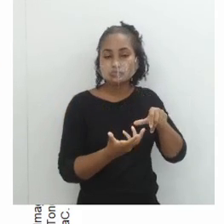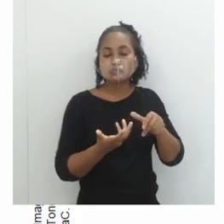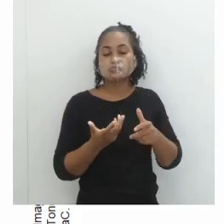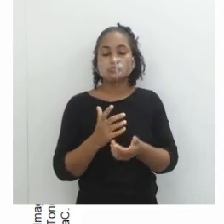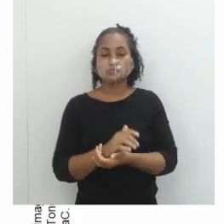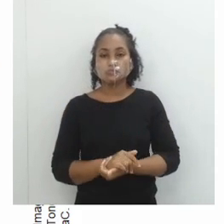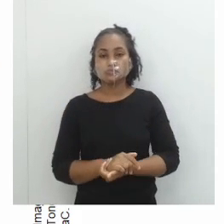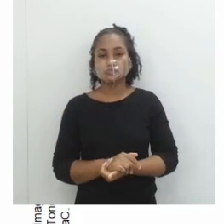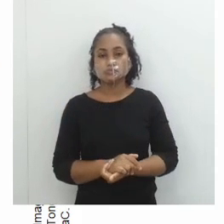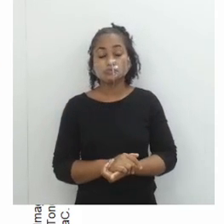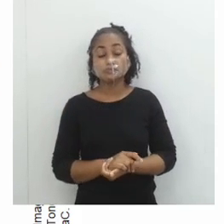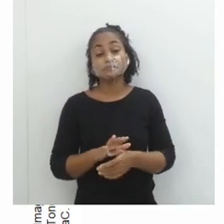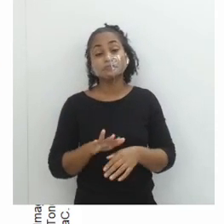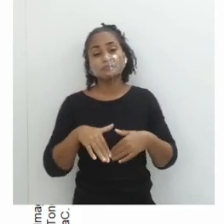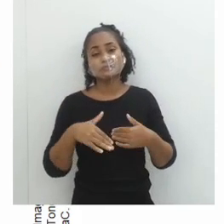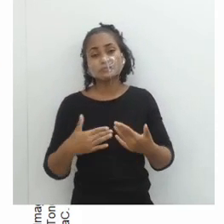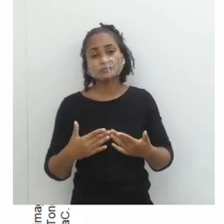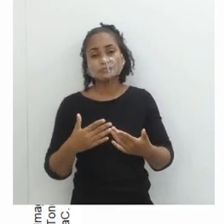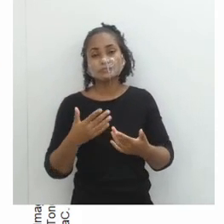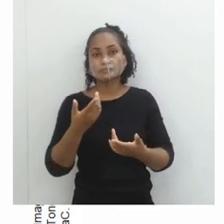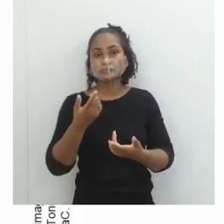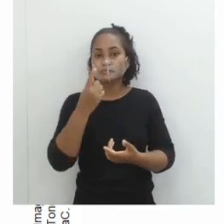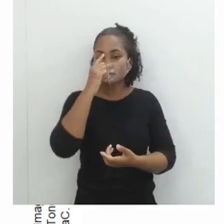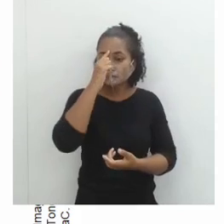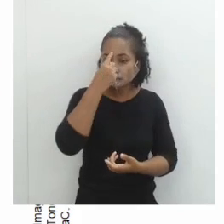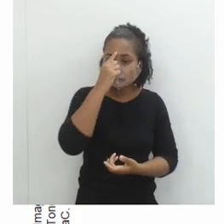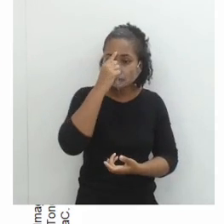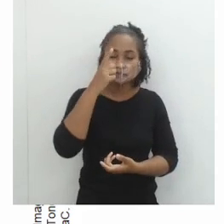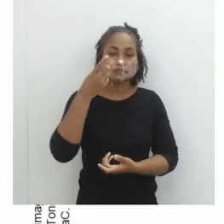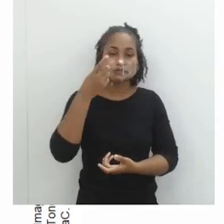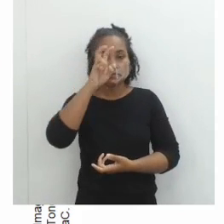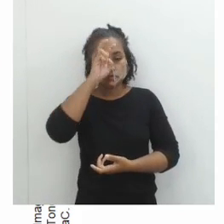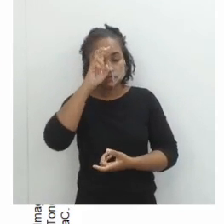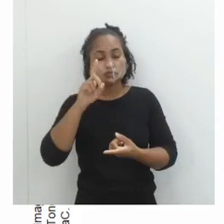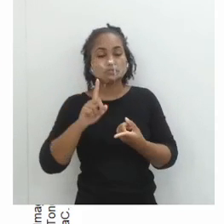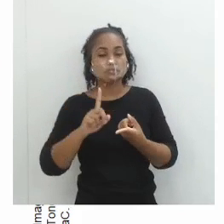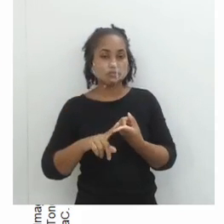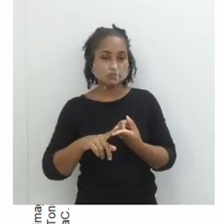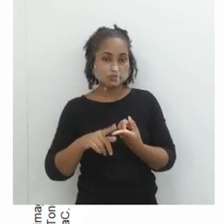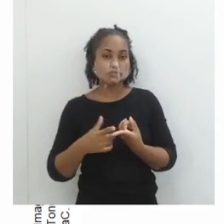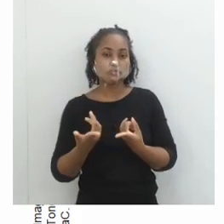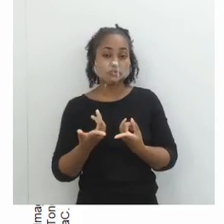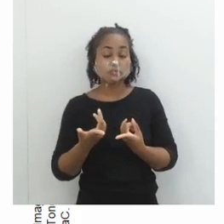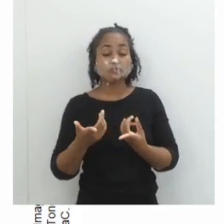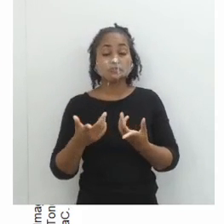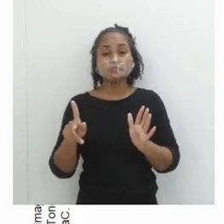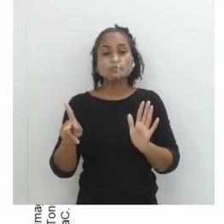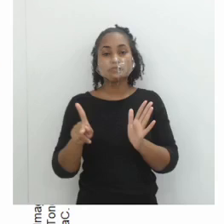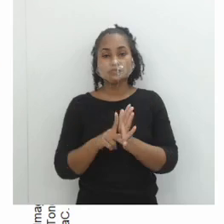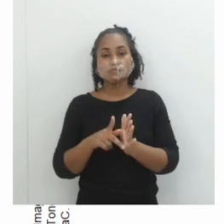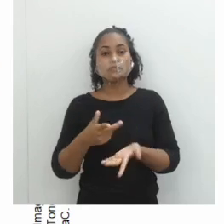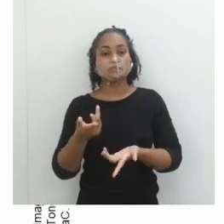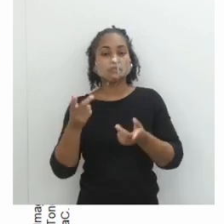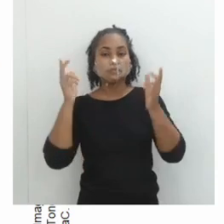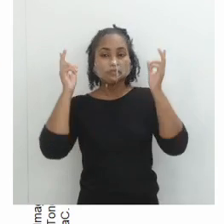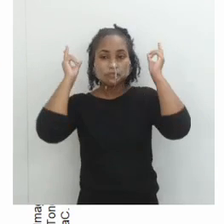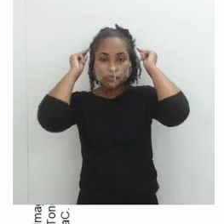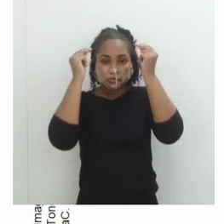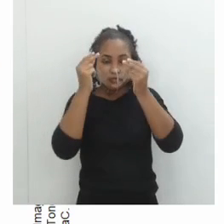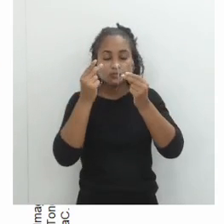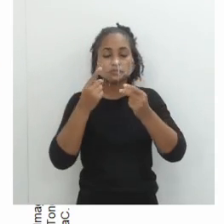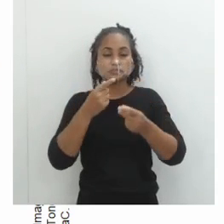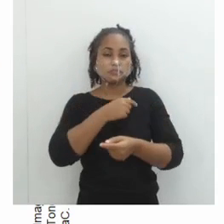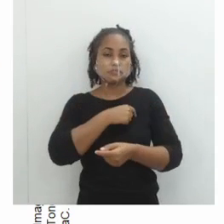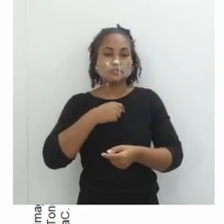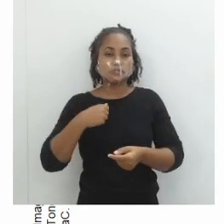tá? Então, na Índia, no Egito, principalmente com a mitologia egípcia, na Grécia, que foi importantíssima, China